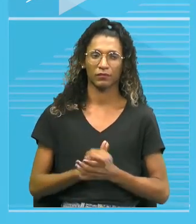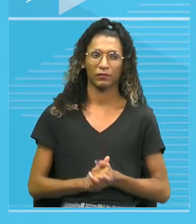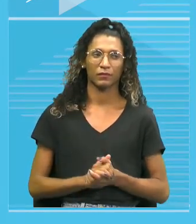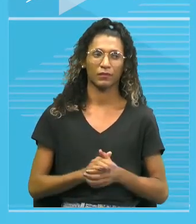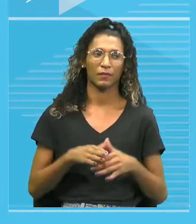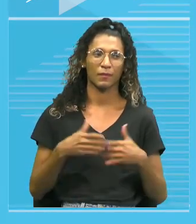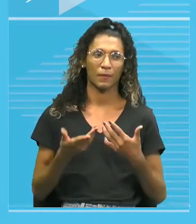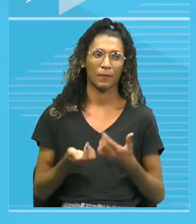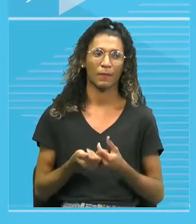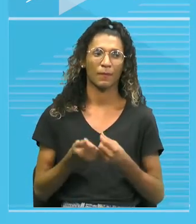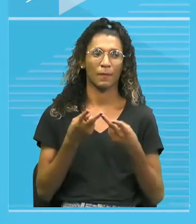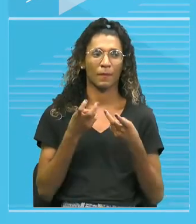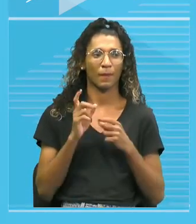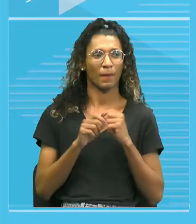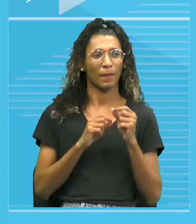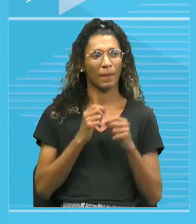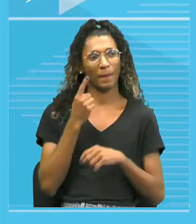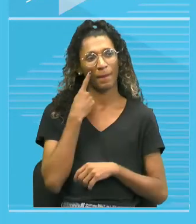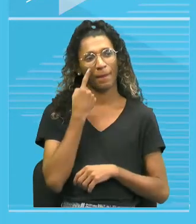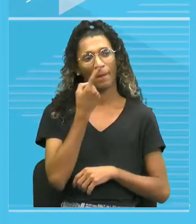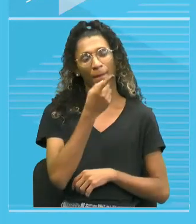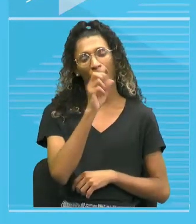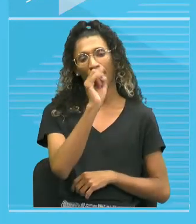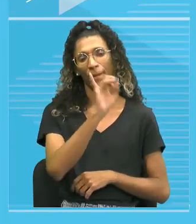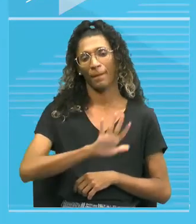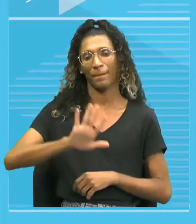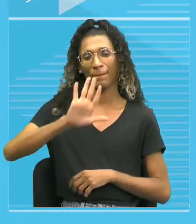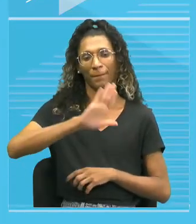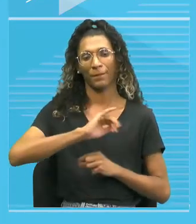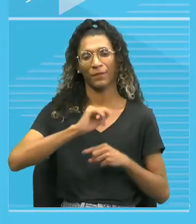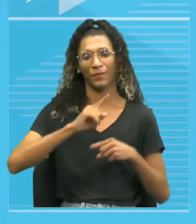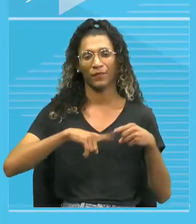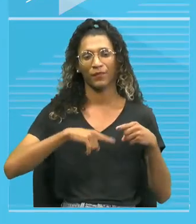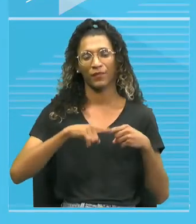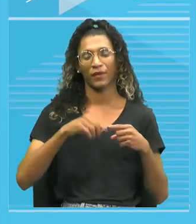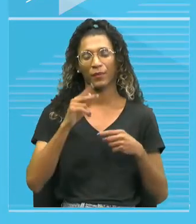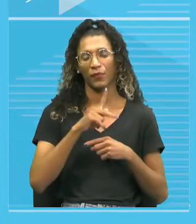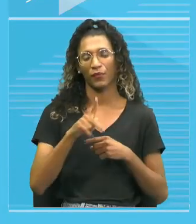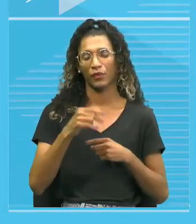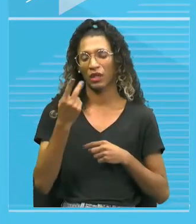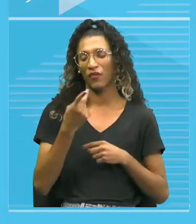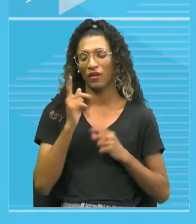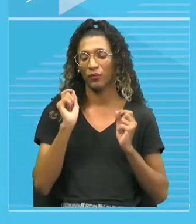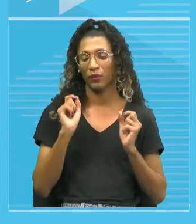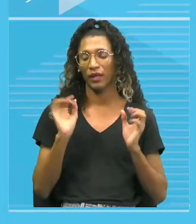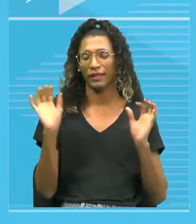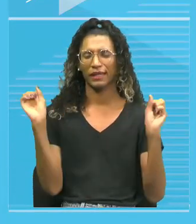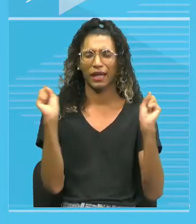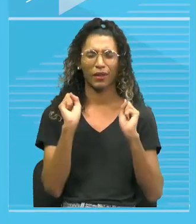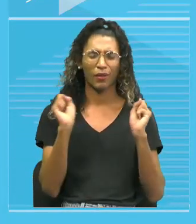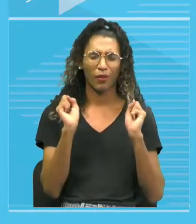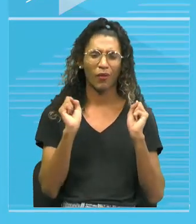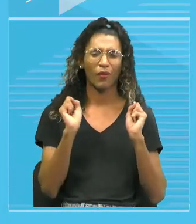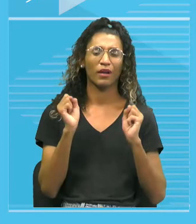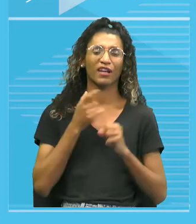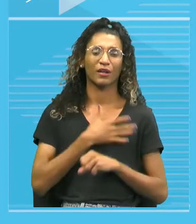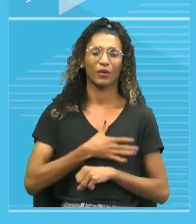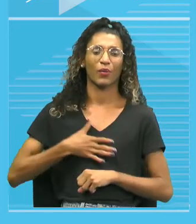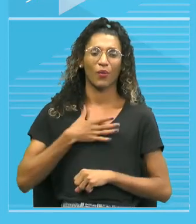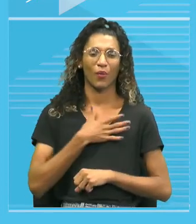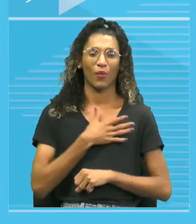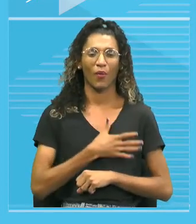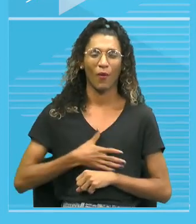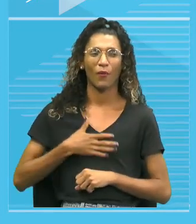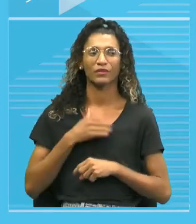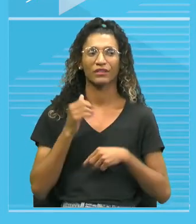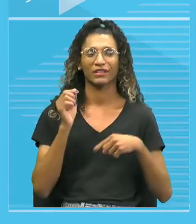Olha que coisa linda, cara. Eu adoro tecnologia. Eu sou fã número